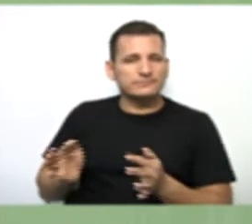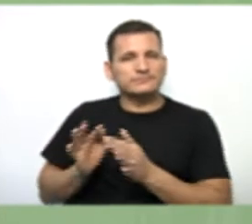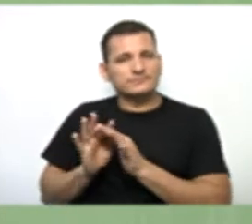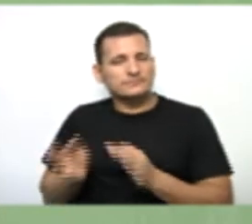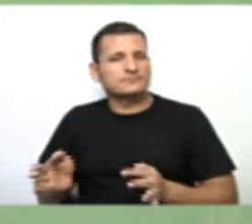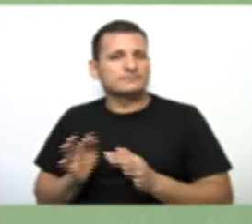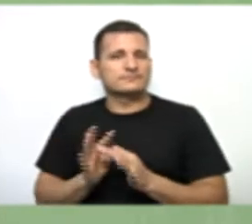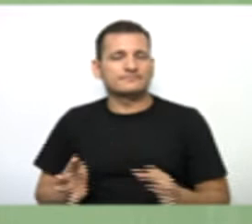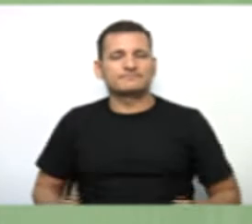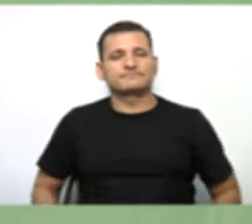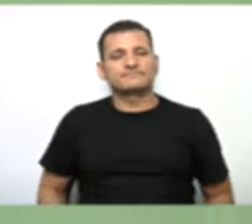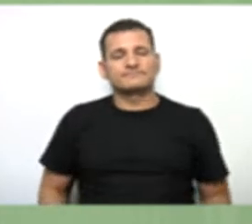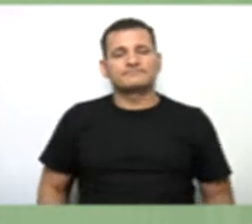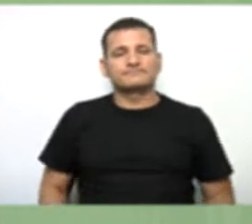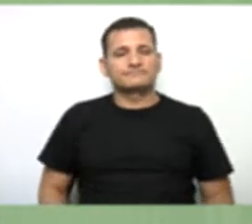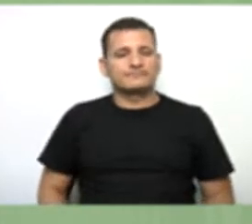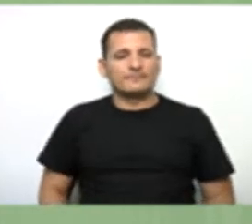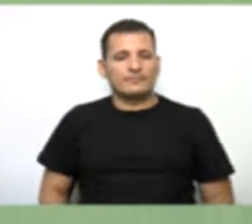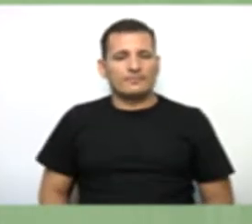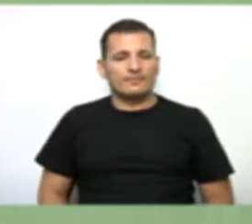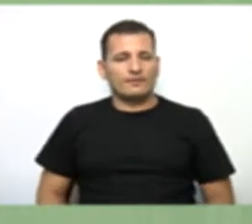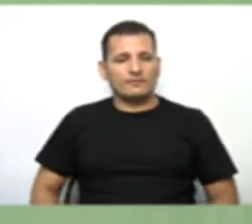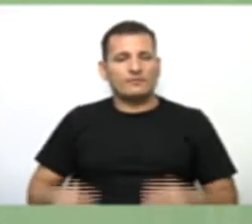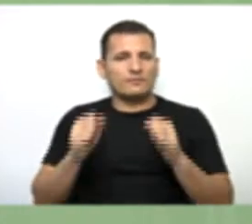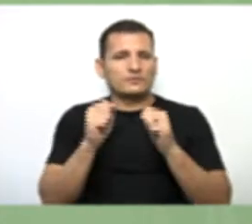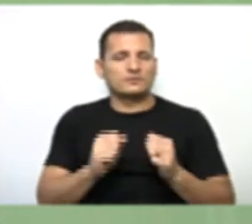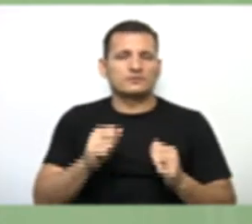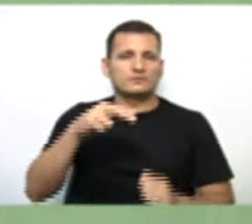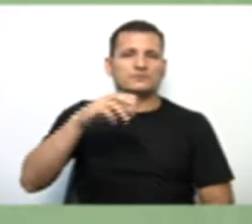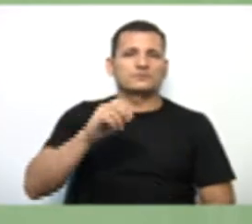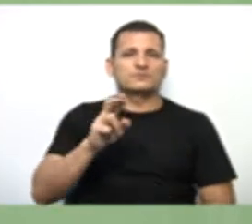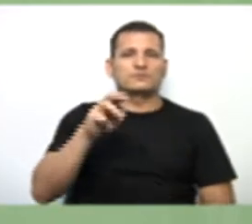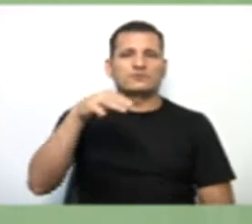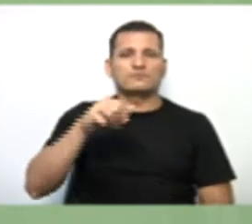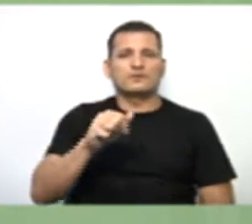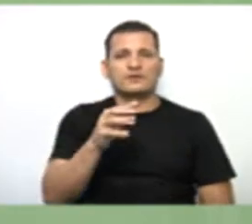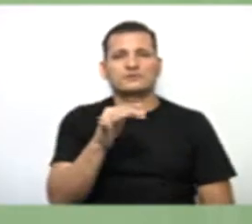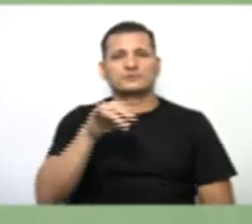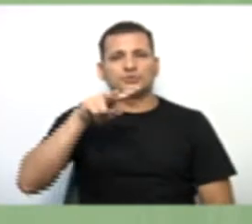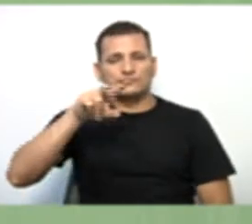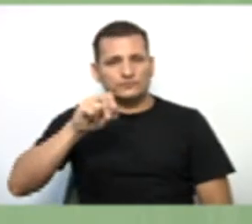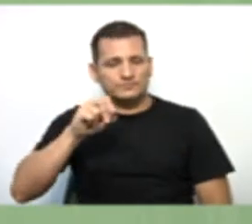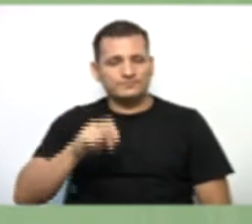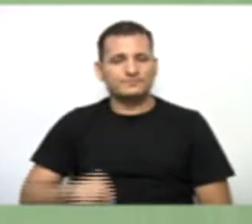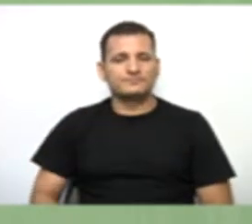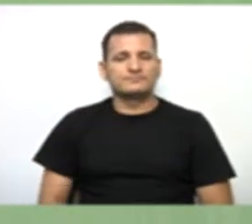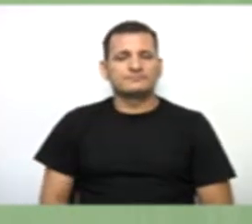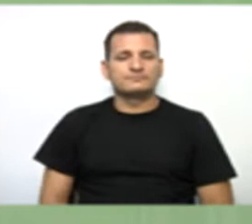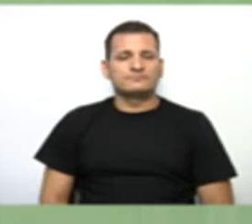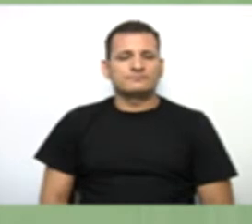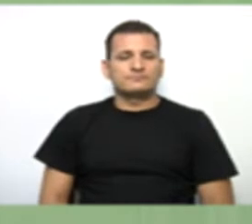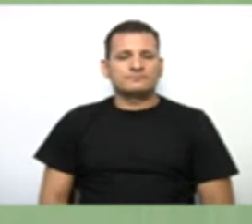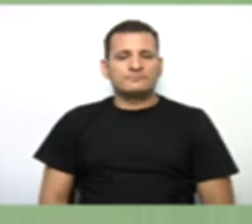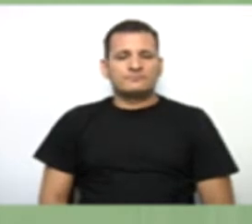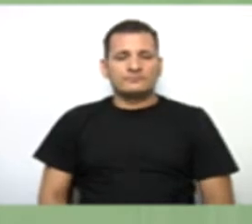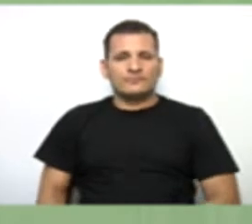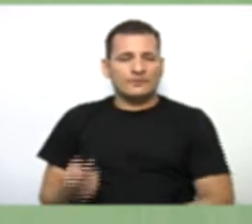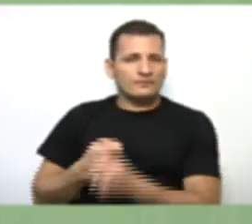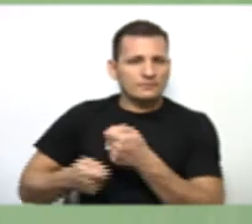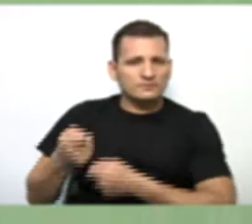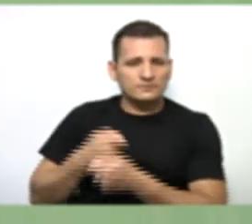certo? O poder normativo, então, nosso último poder, segundo o nosso autor, diz o seguinte: numa negociação